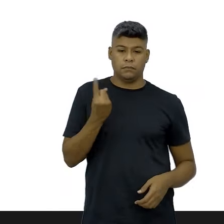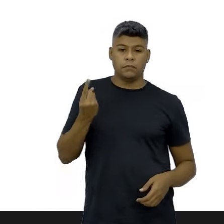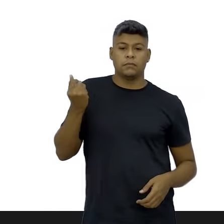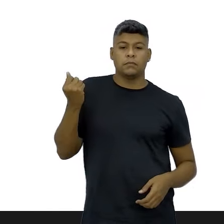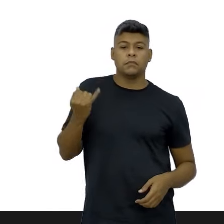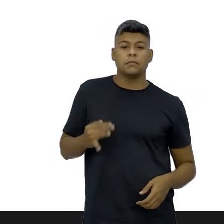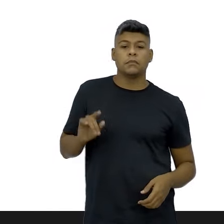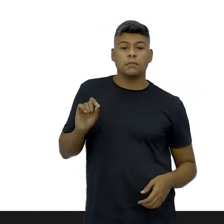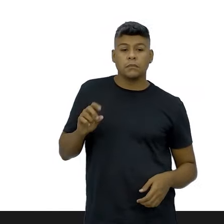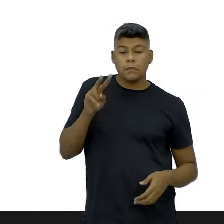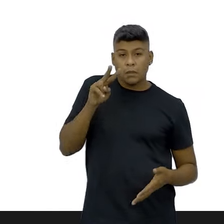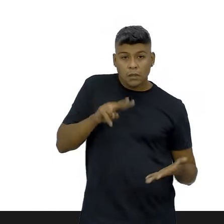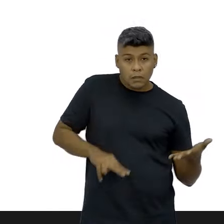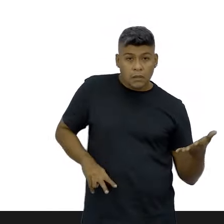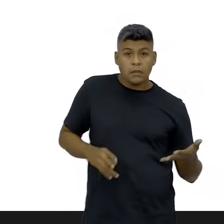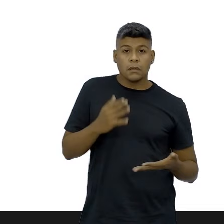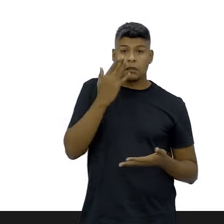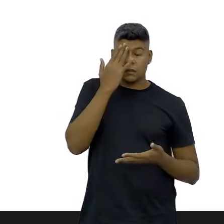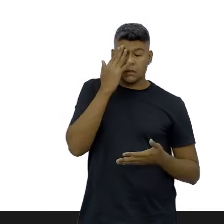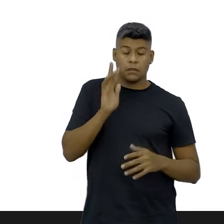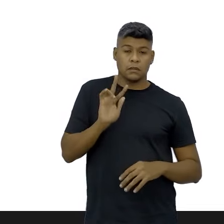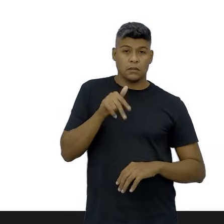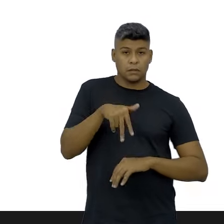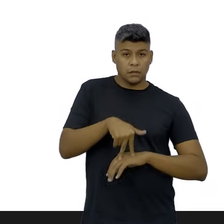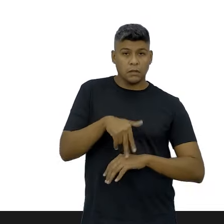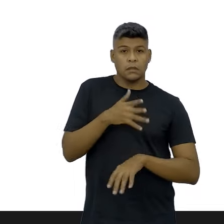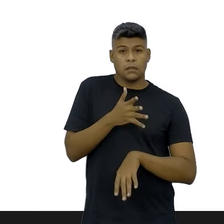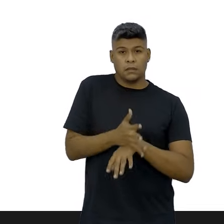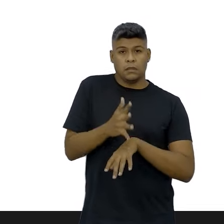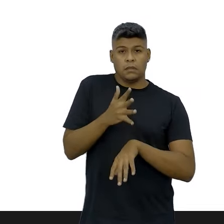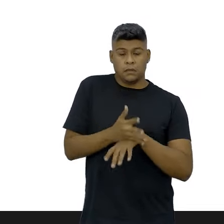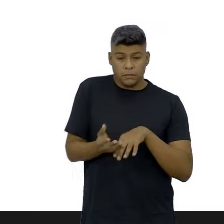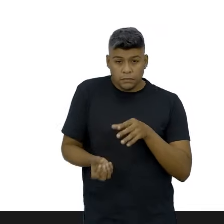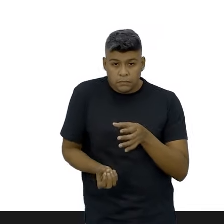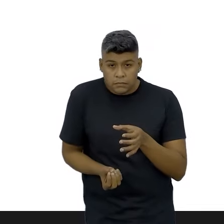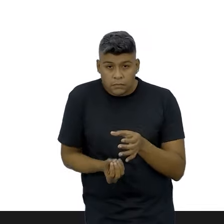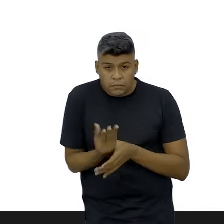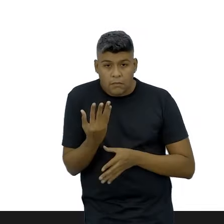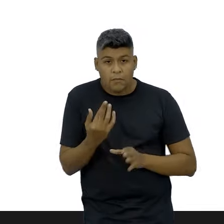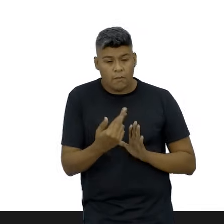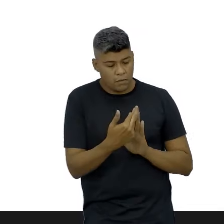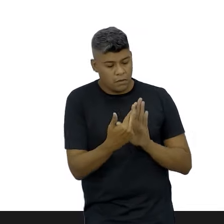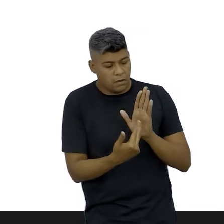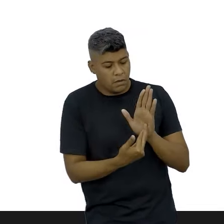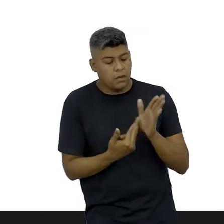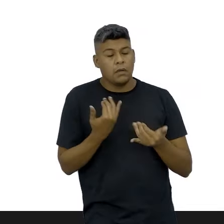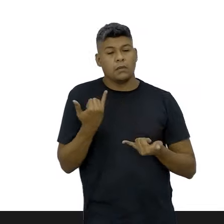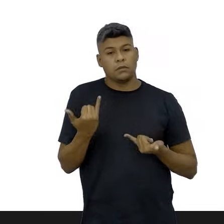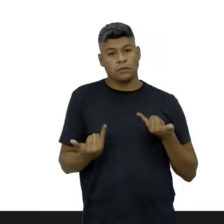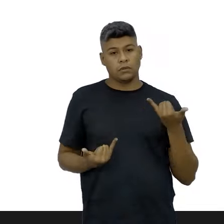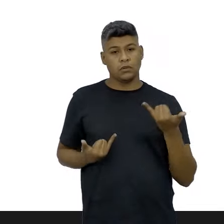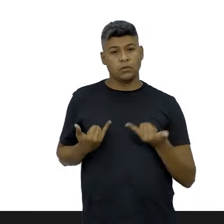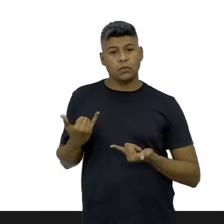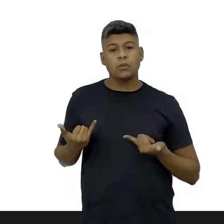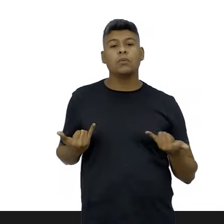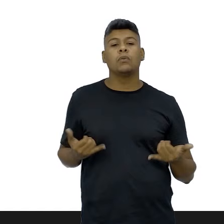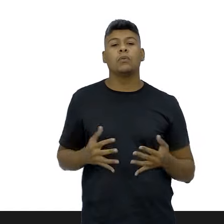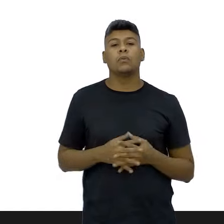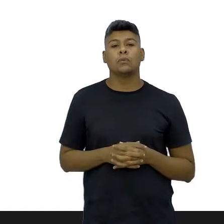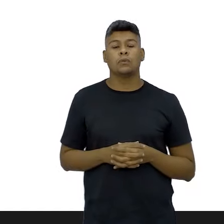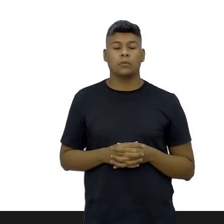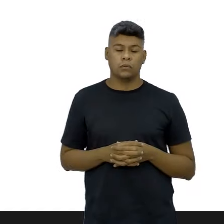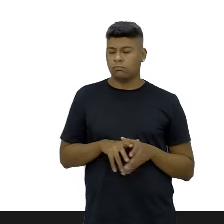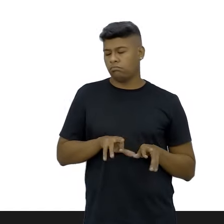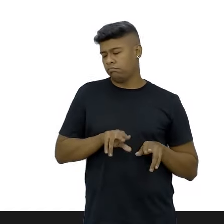diz ler e compreender com autonomia instruções de montagem, regras de jogo, regras de